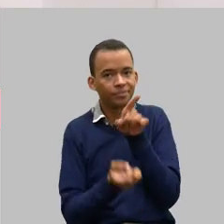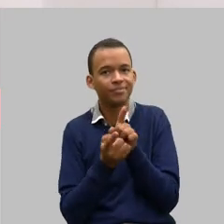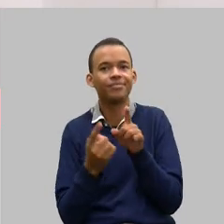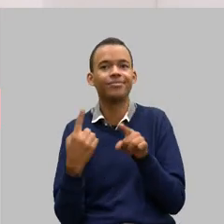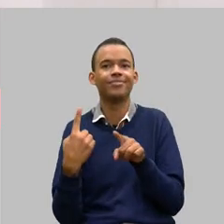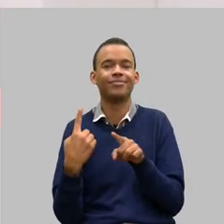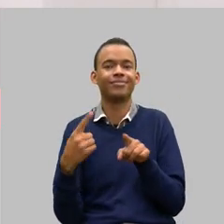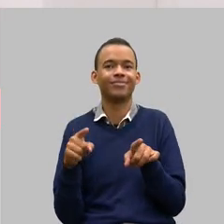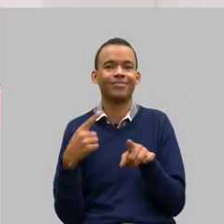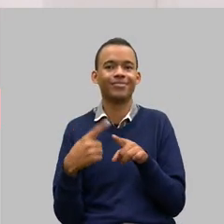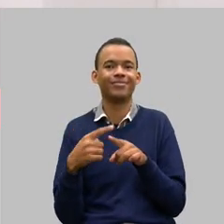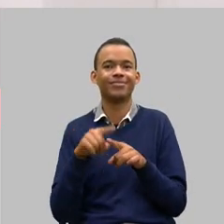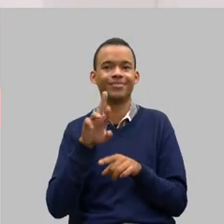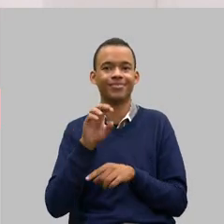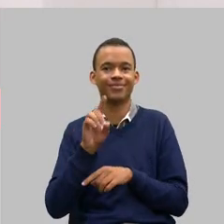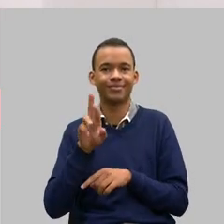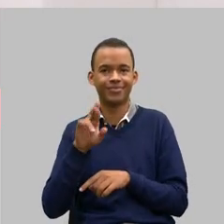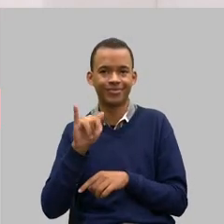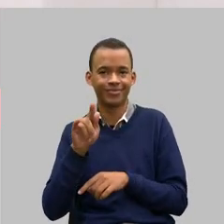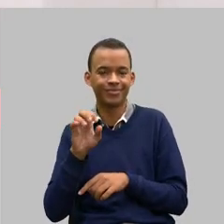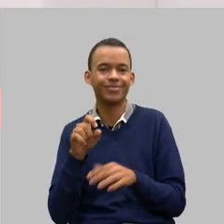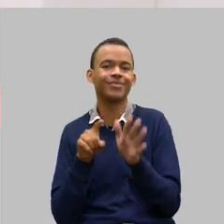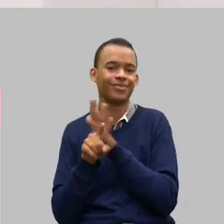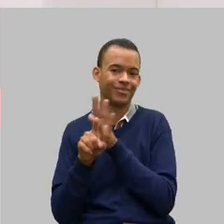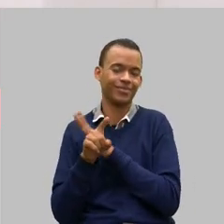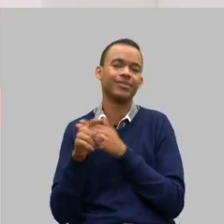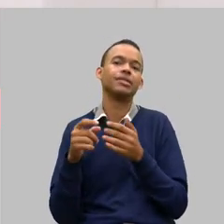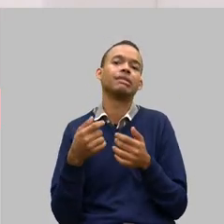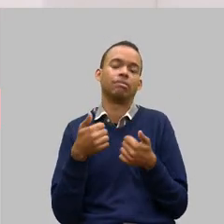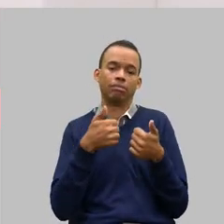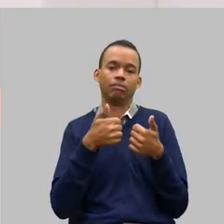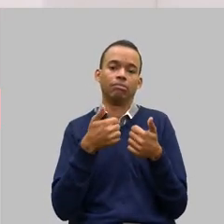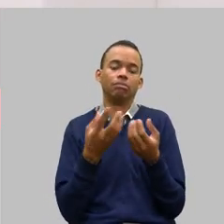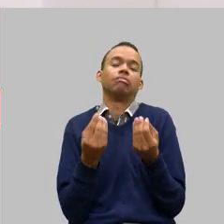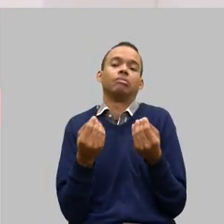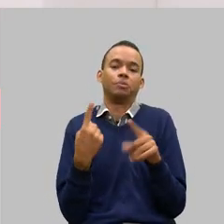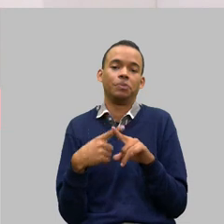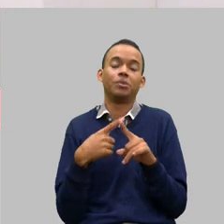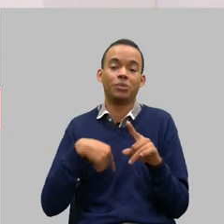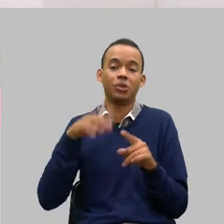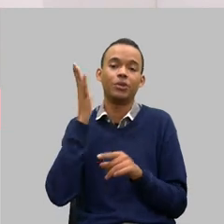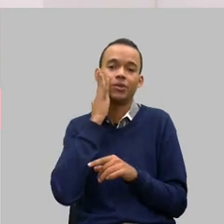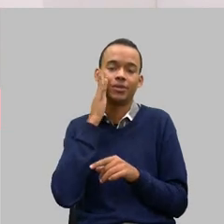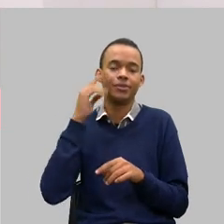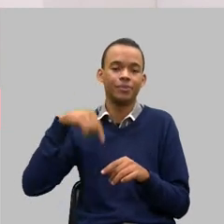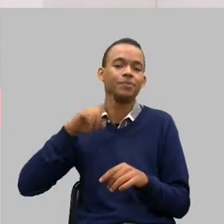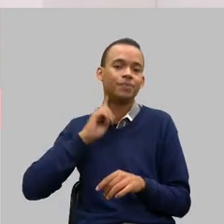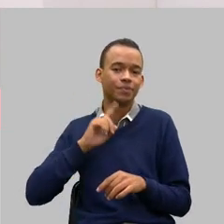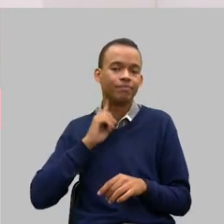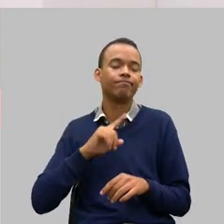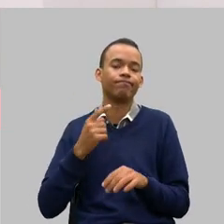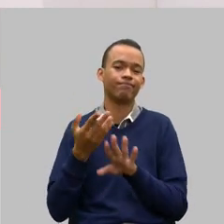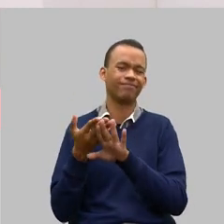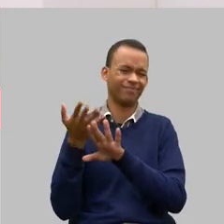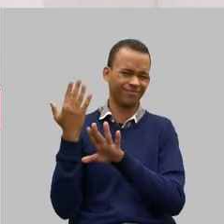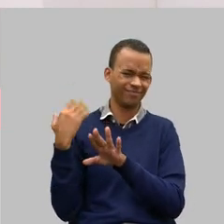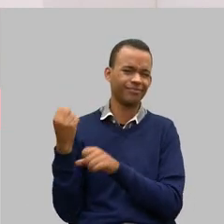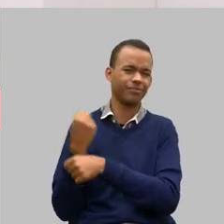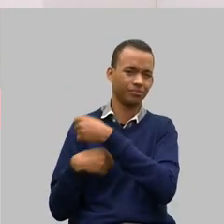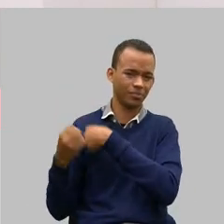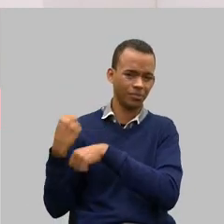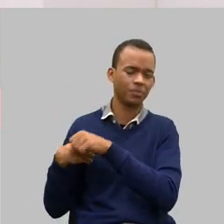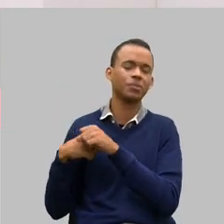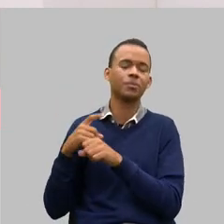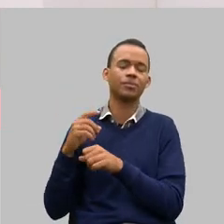bastante viu secretário porque a gente sabe da dificuldade de Minas Gerais os últimos anos eh Houve